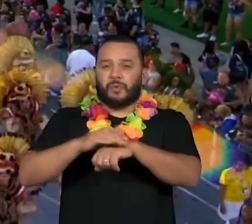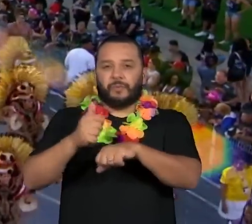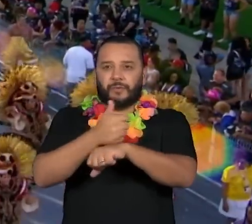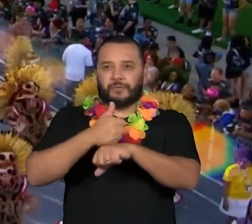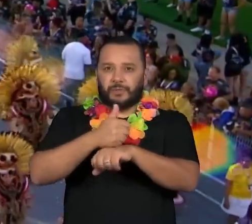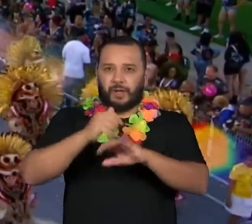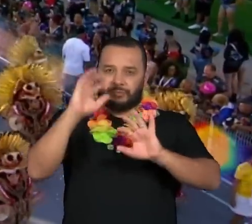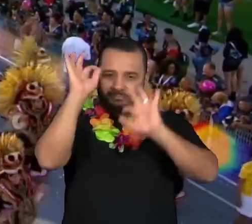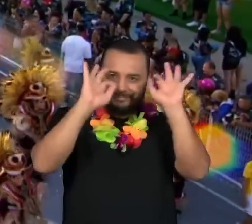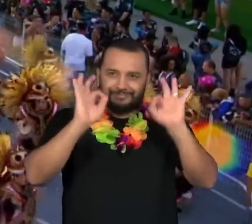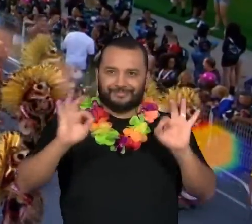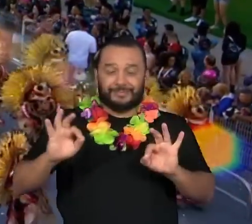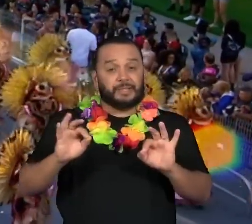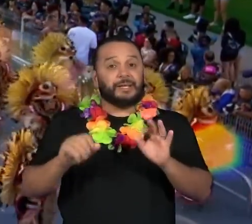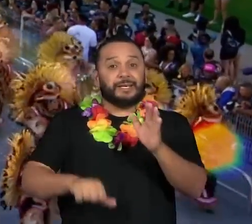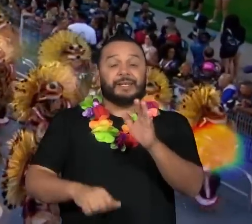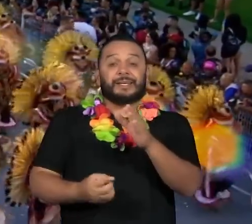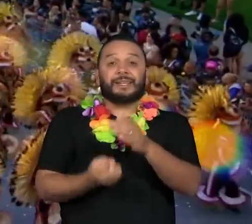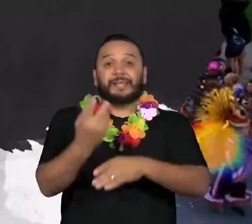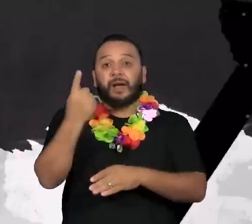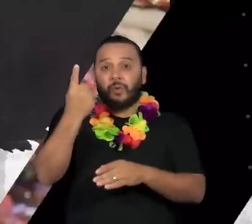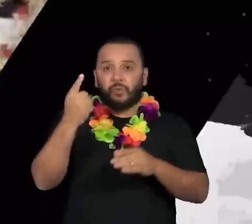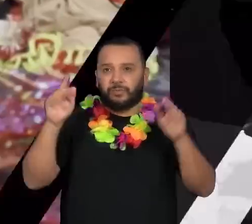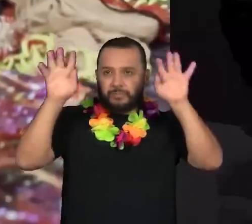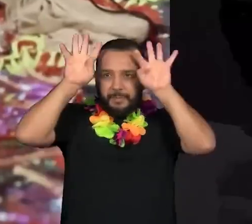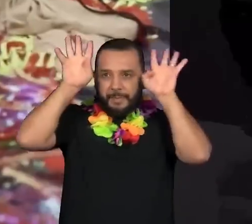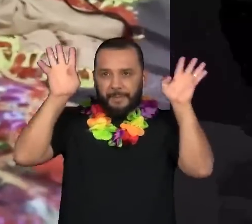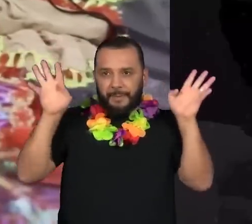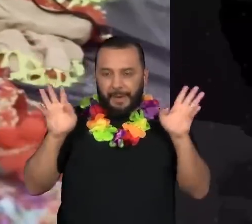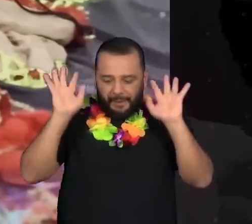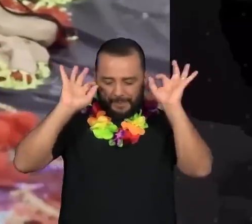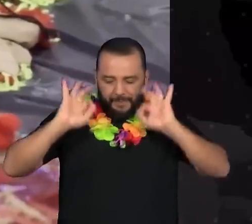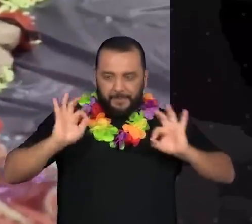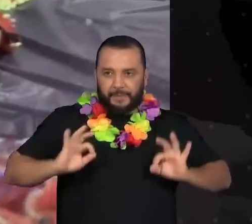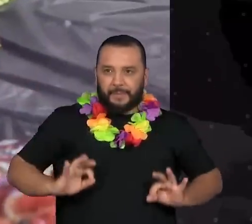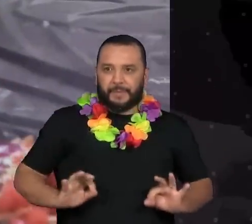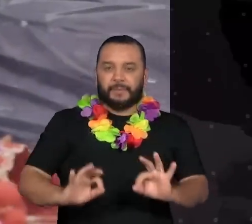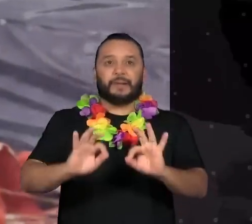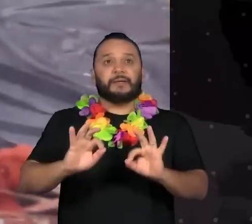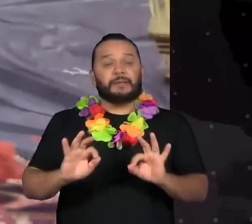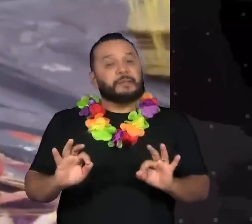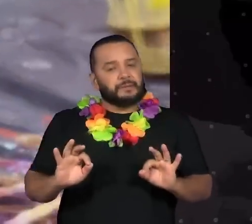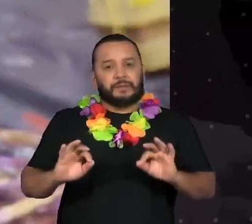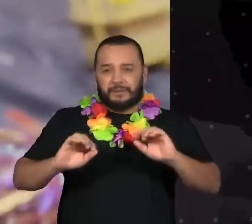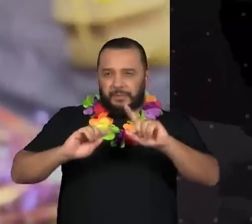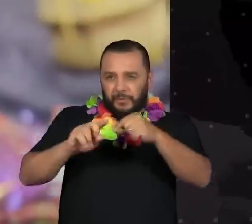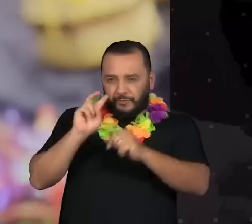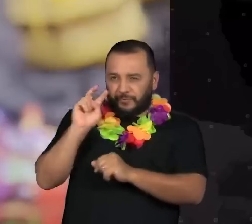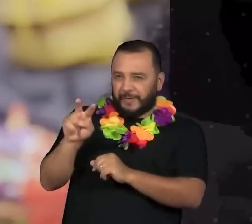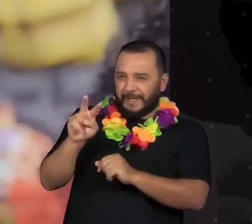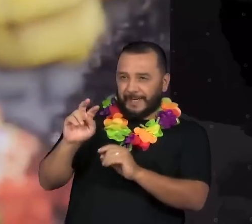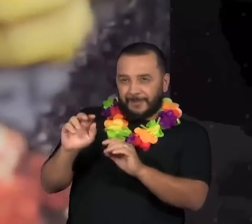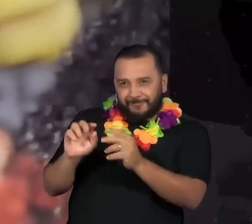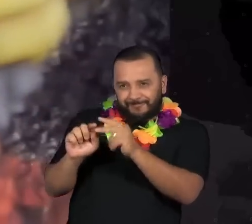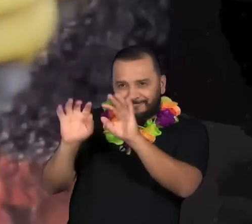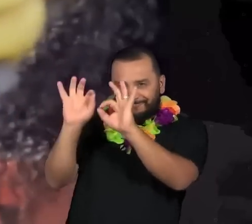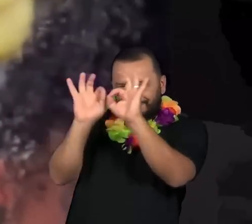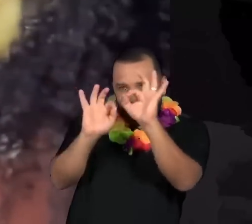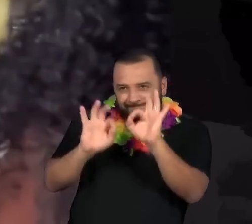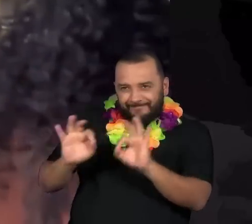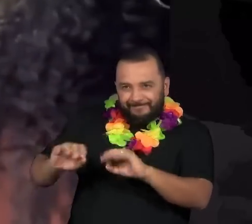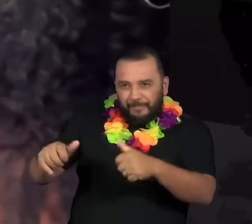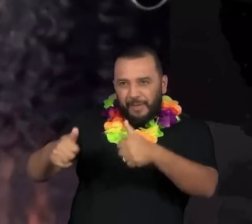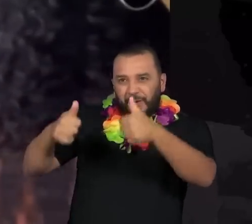um piloto, né, uma fantasia inicial, um projeto. E o aderecista ele tem como função desenvolver esse piloto, né? As alas têm em